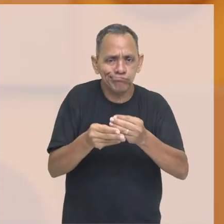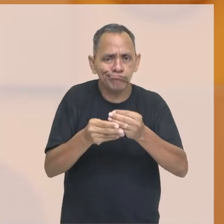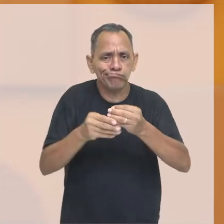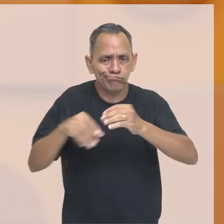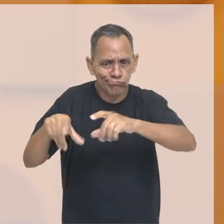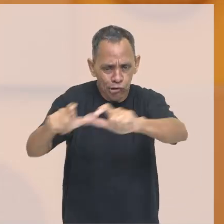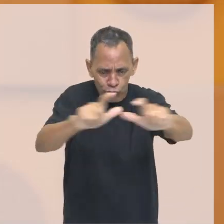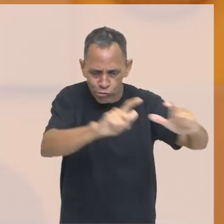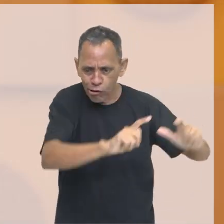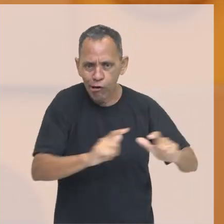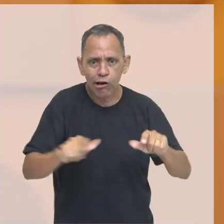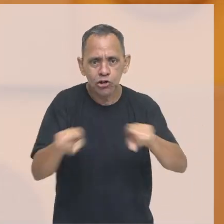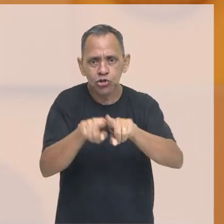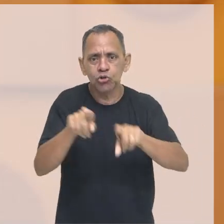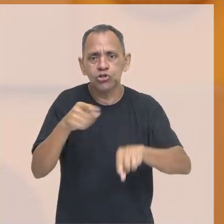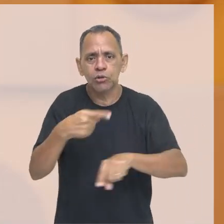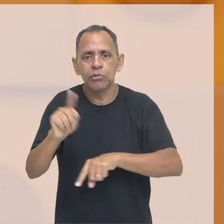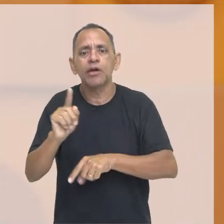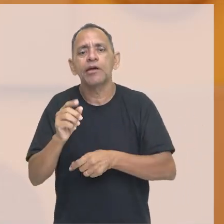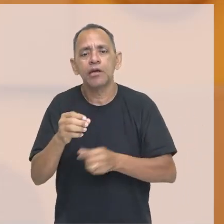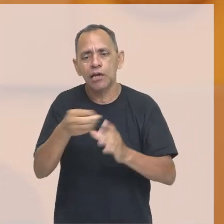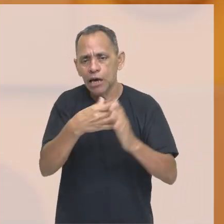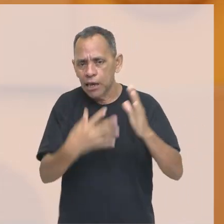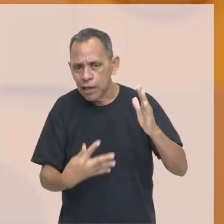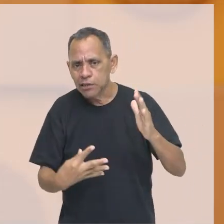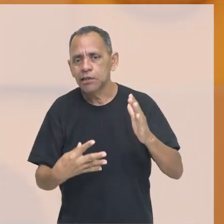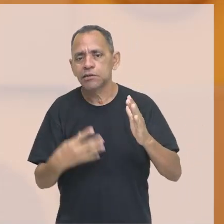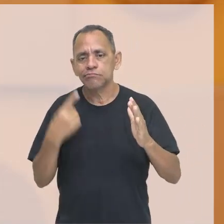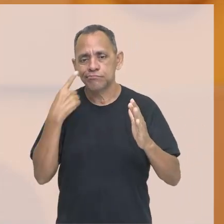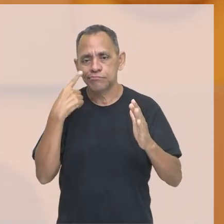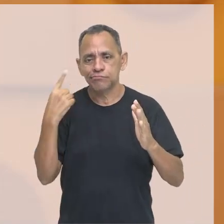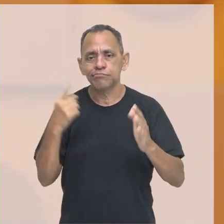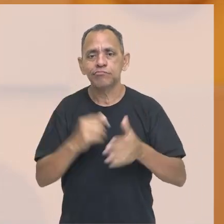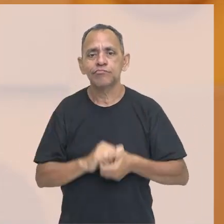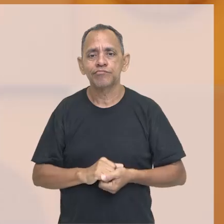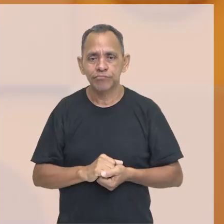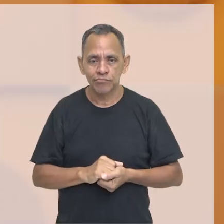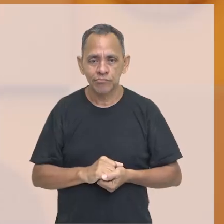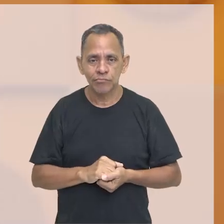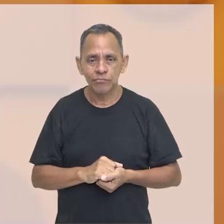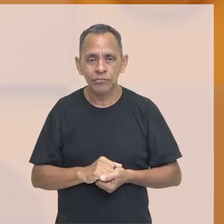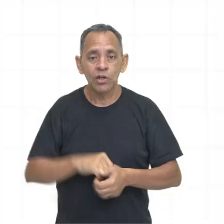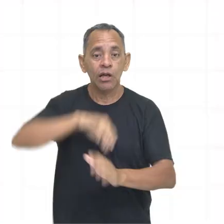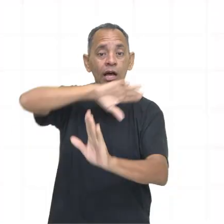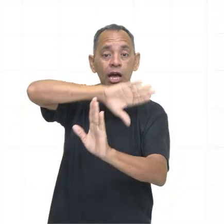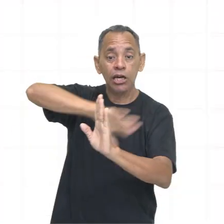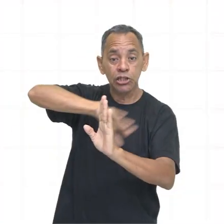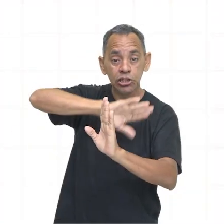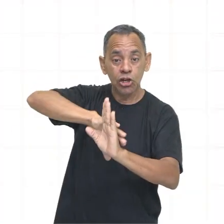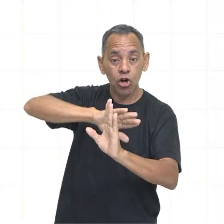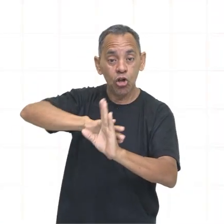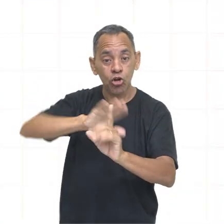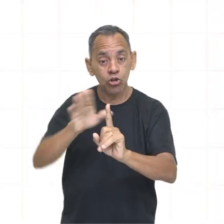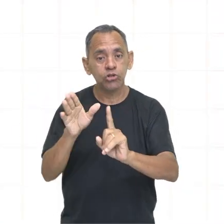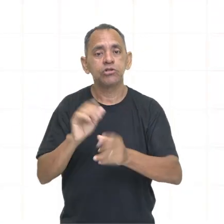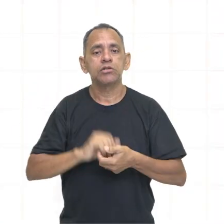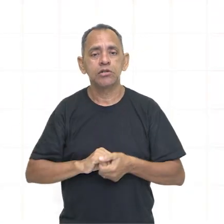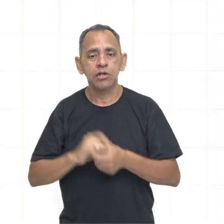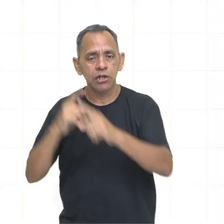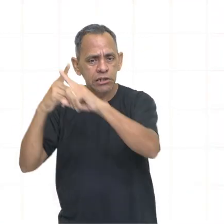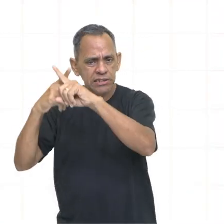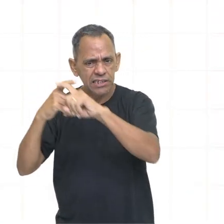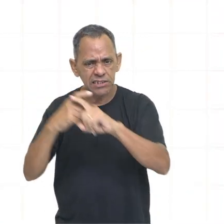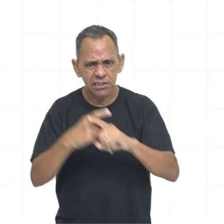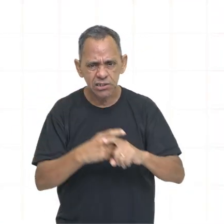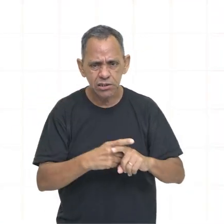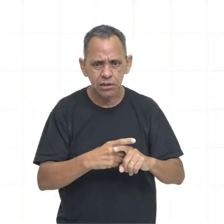principais que nós podemos elencar a respeito do fascismo. Agora vamos para a ideologia nazista. Olhem só. Vamos